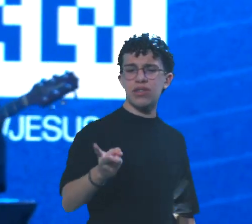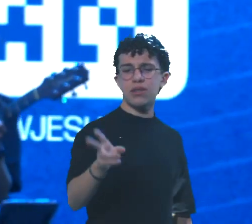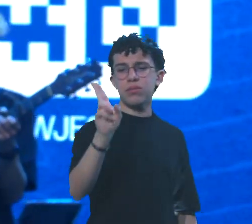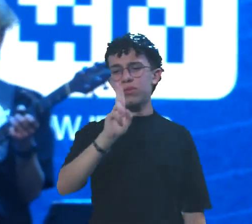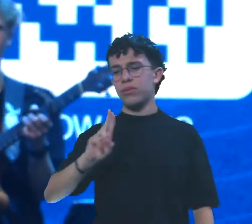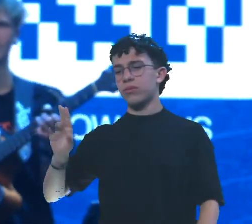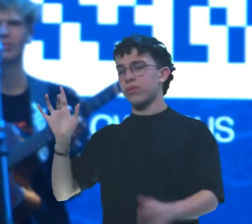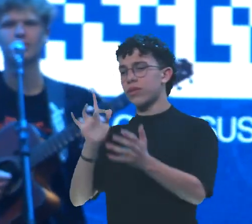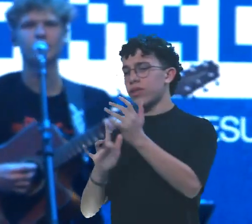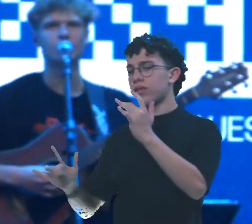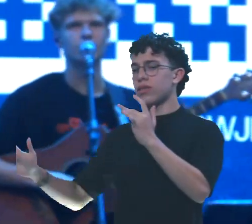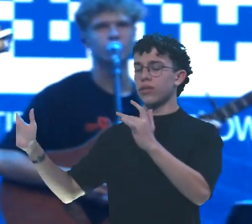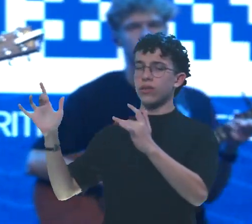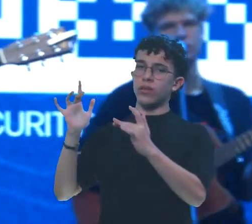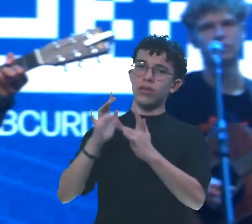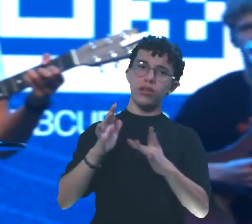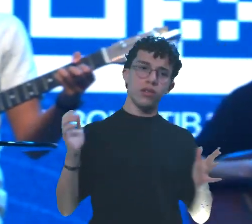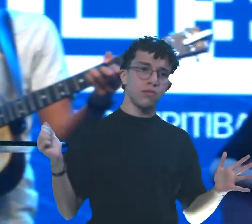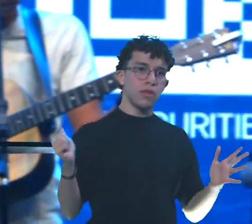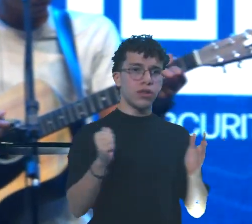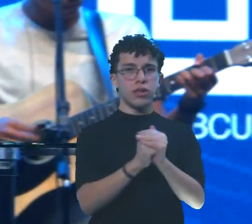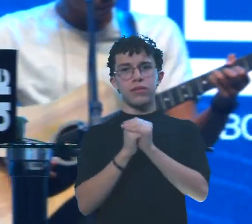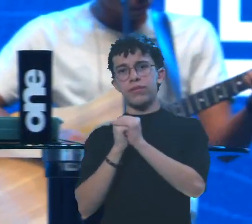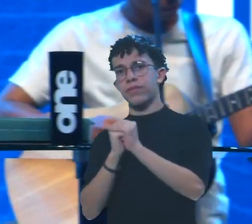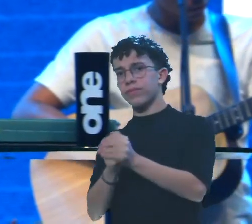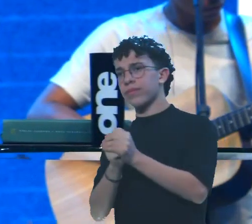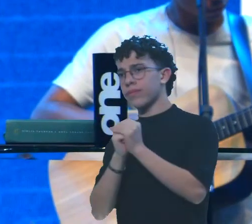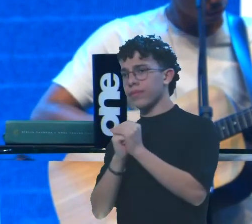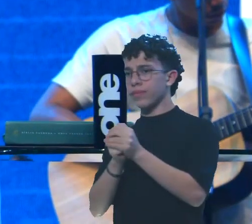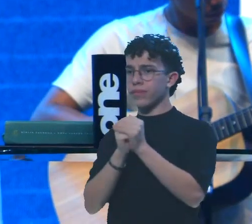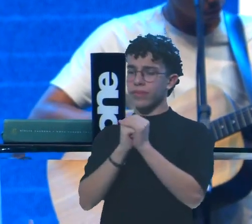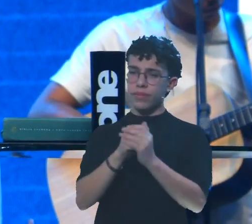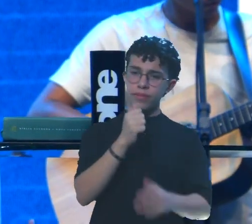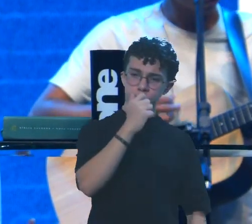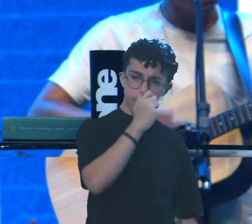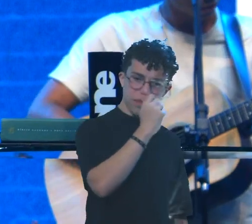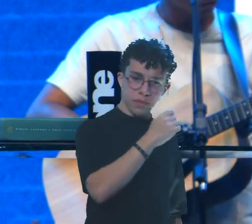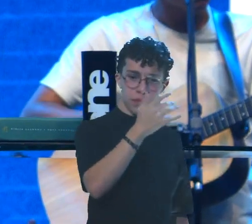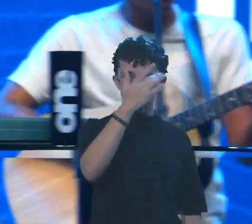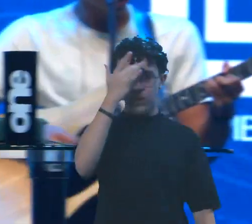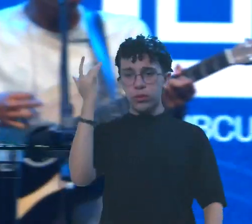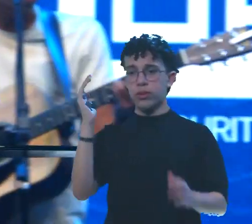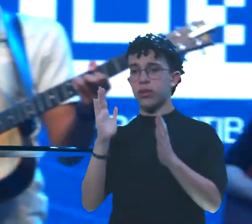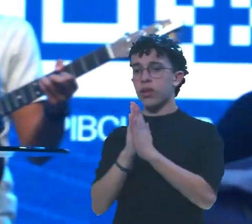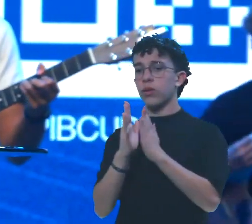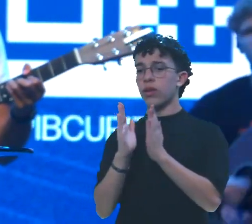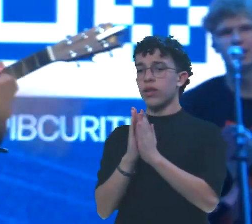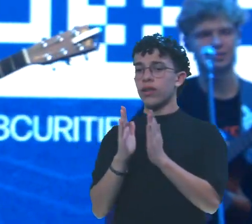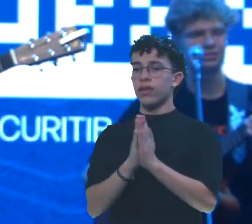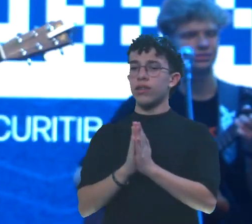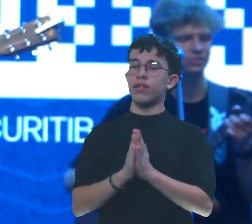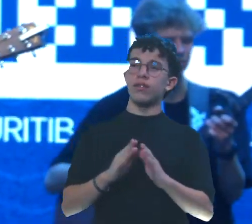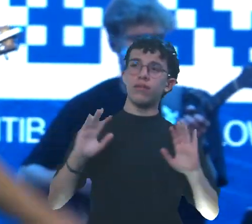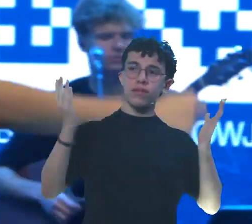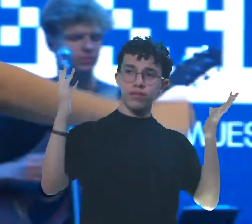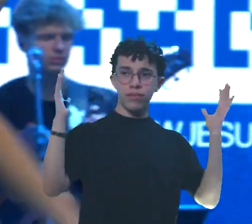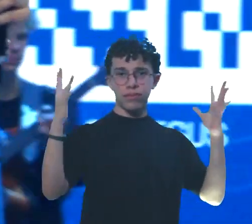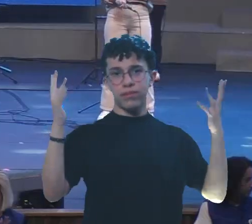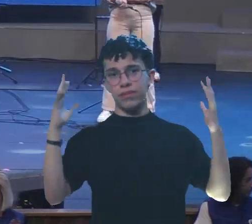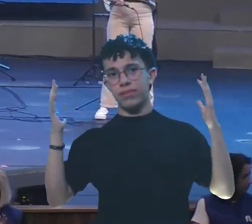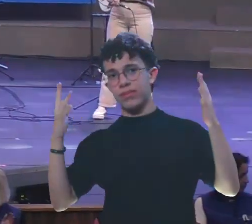Jesus. Amém. Amém, gente. Então, o pessoal que está orando aqui ainda, amém. Palmas para Jesus.